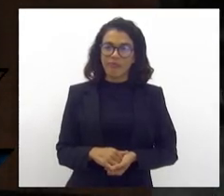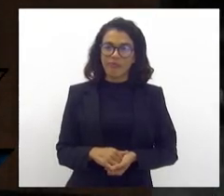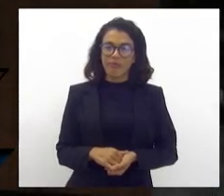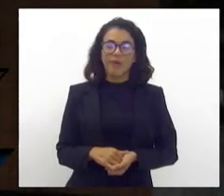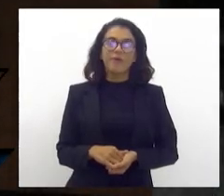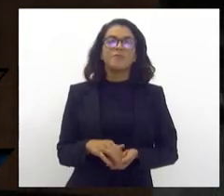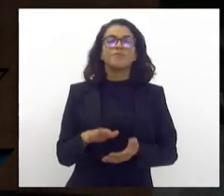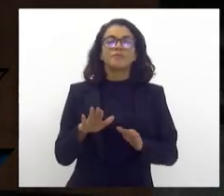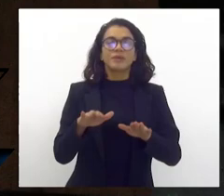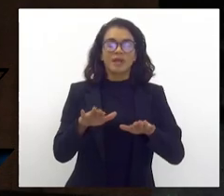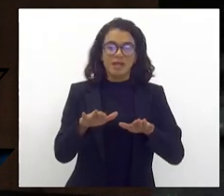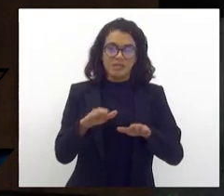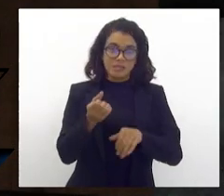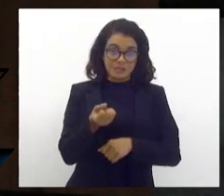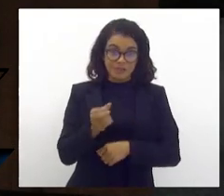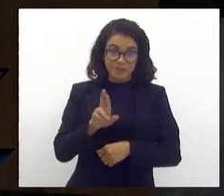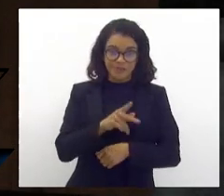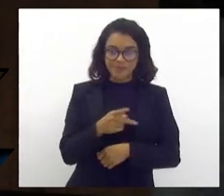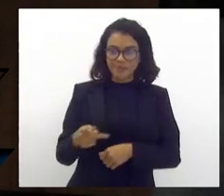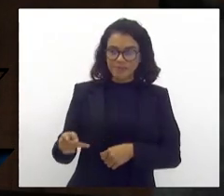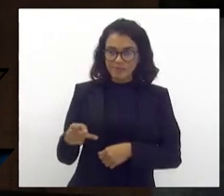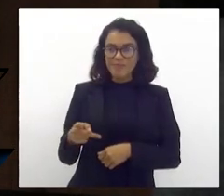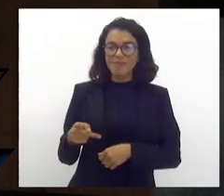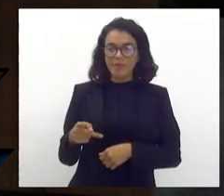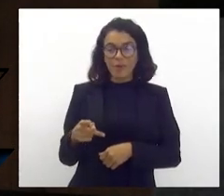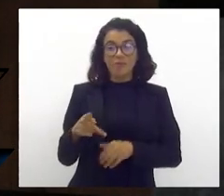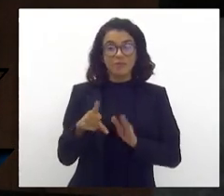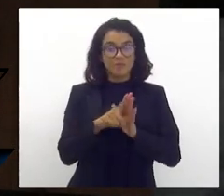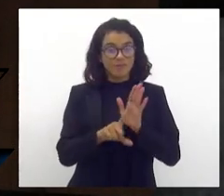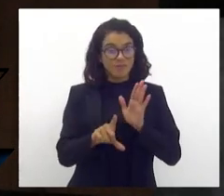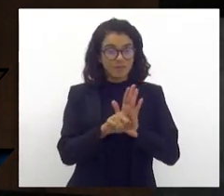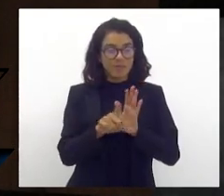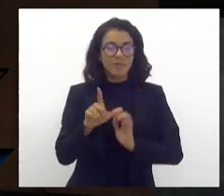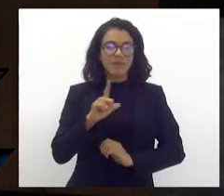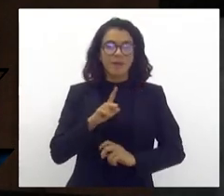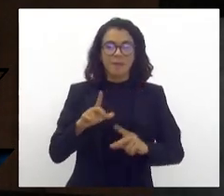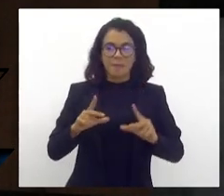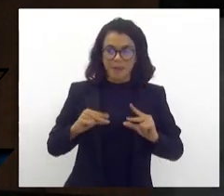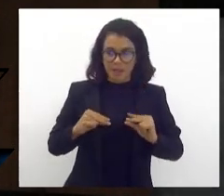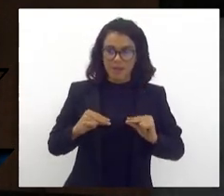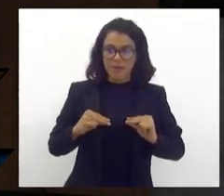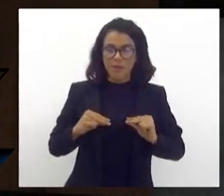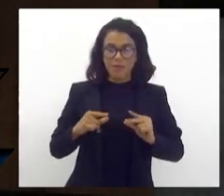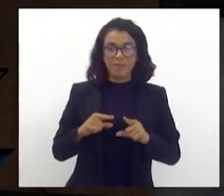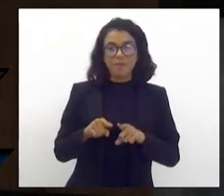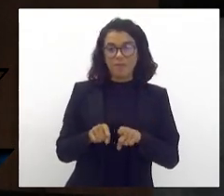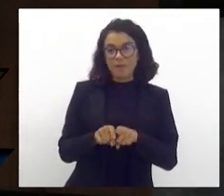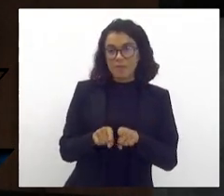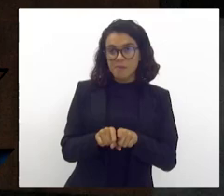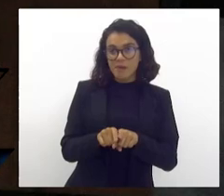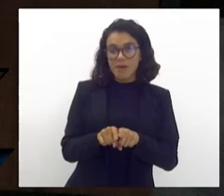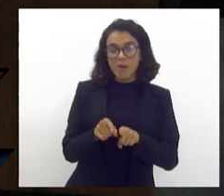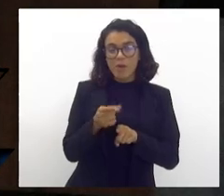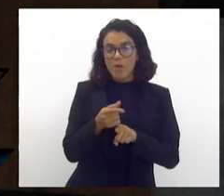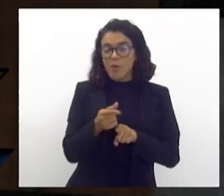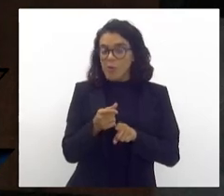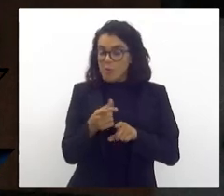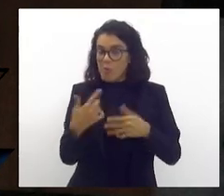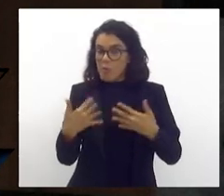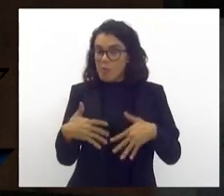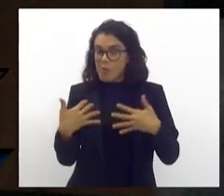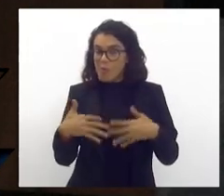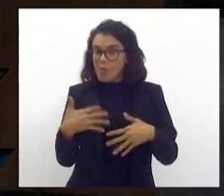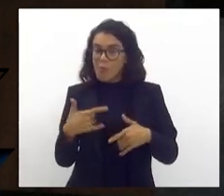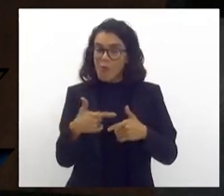Senhor presidente, o projeto tem mérito, porque um dos grandes dramas